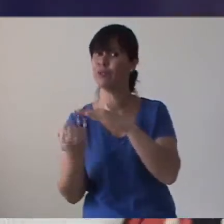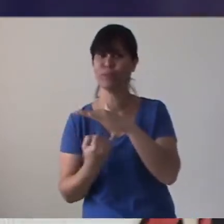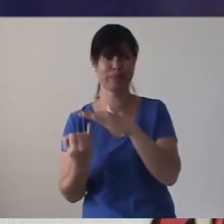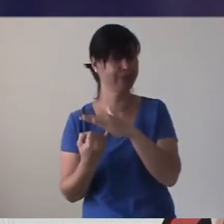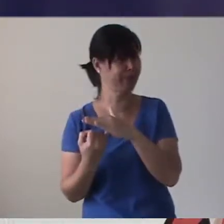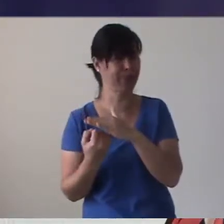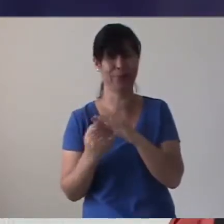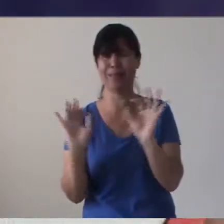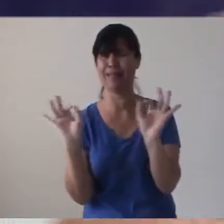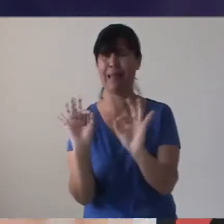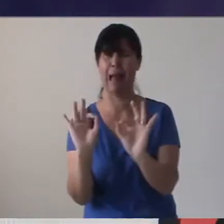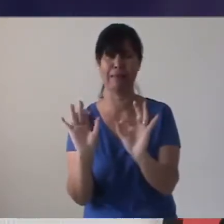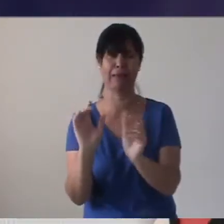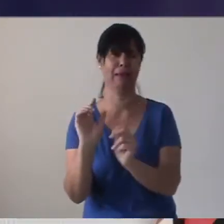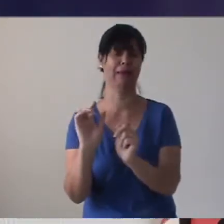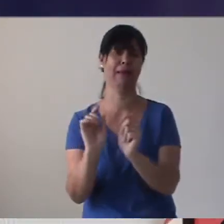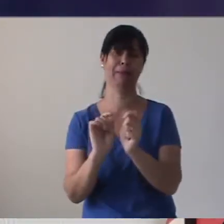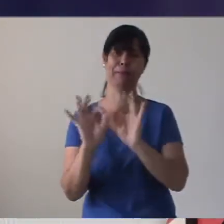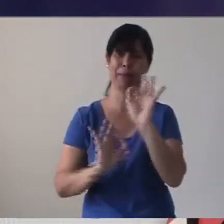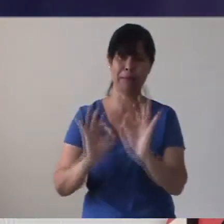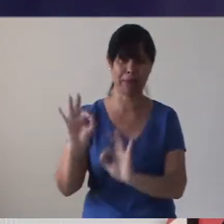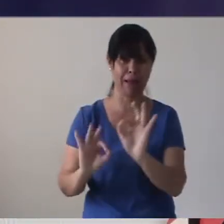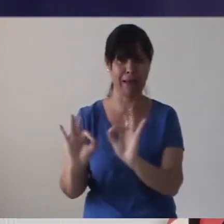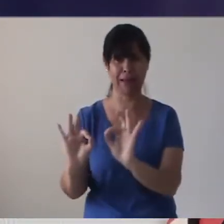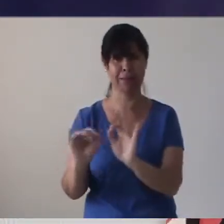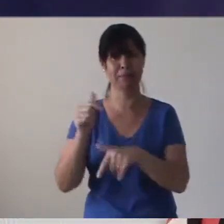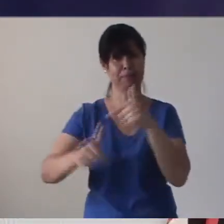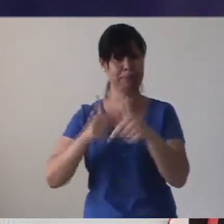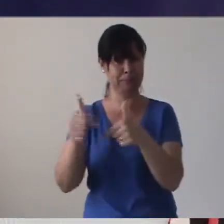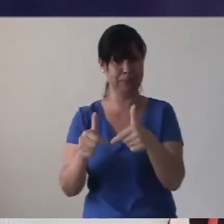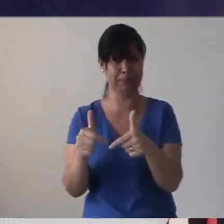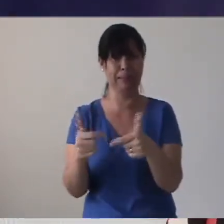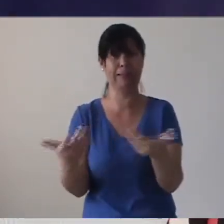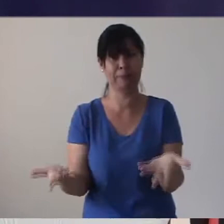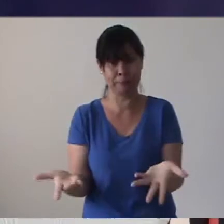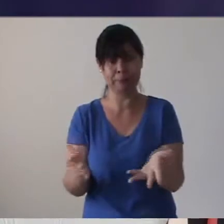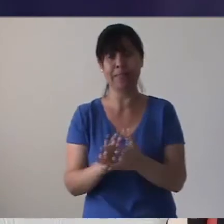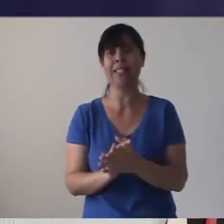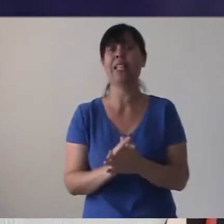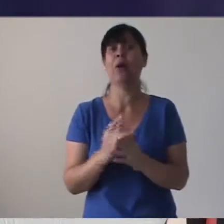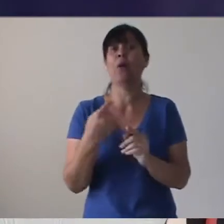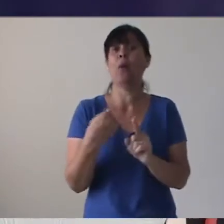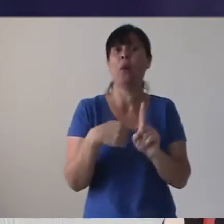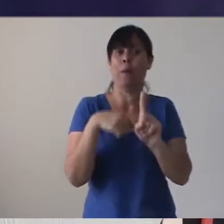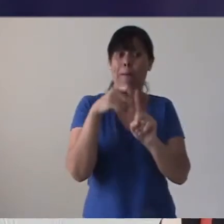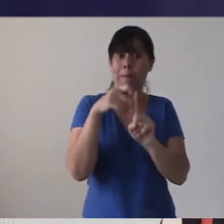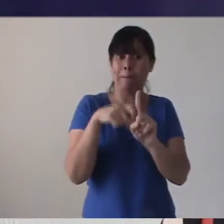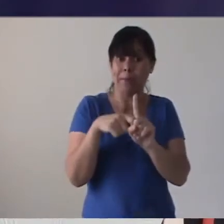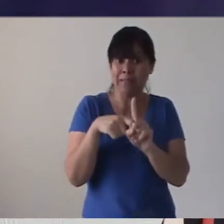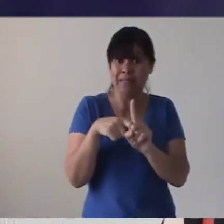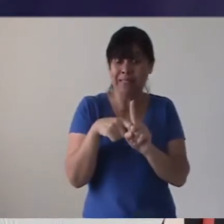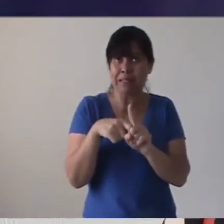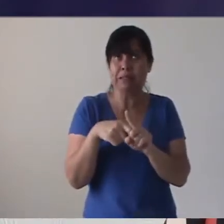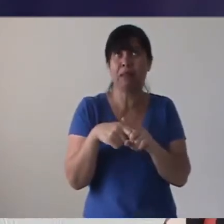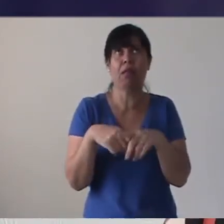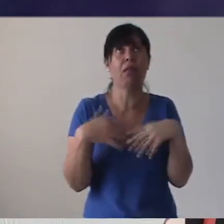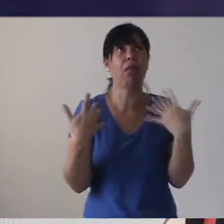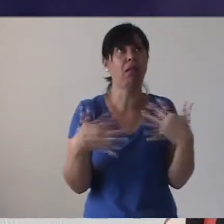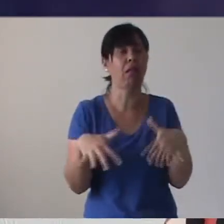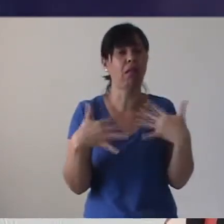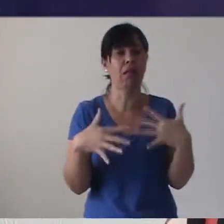né? Os servidores também não estavam preparados. Então, assim, o primeiro mês foi de